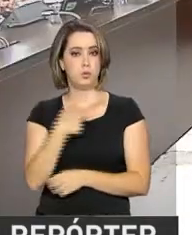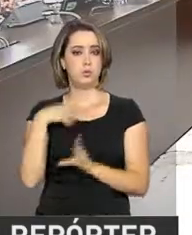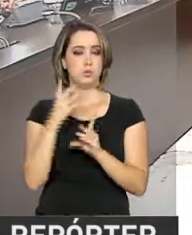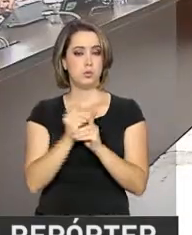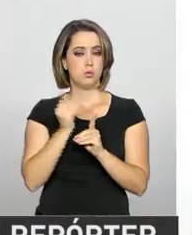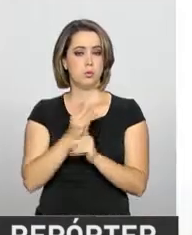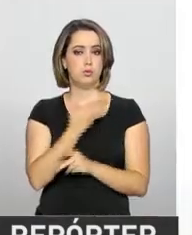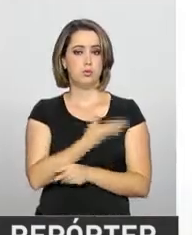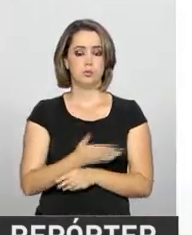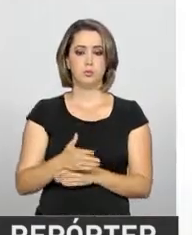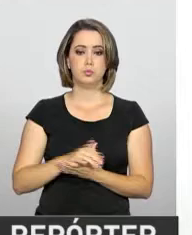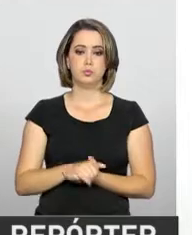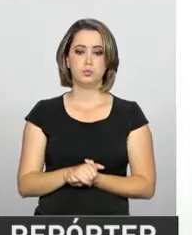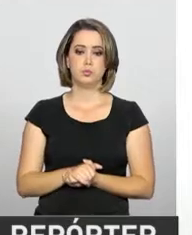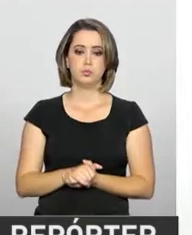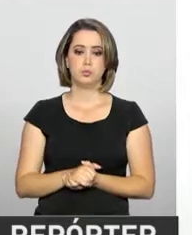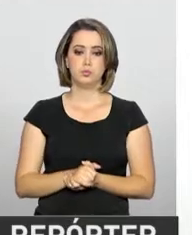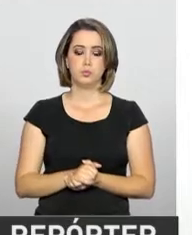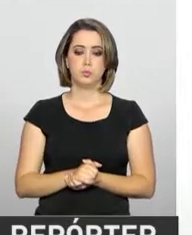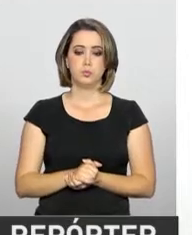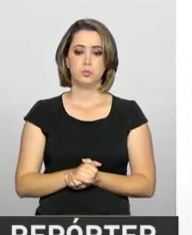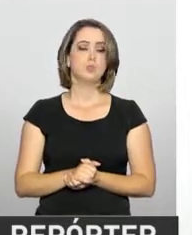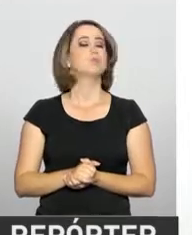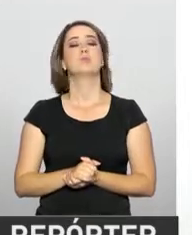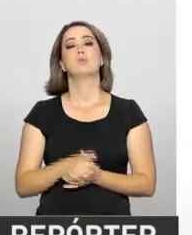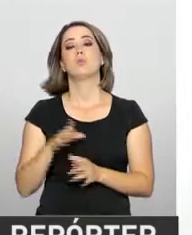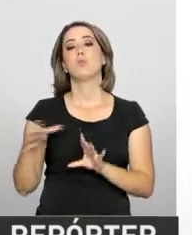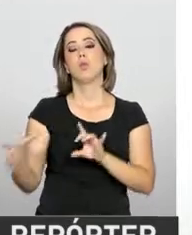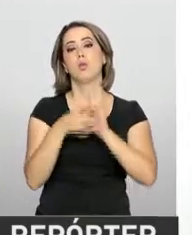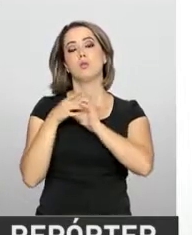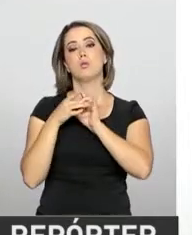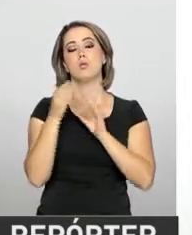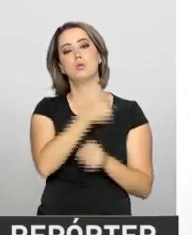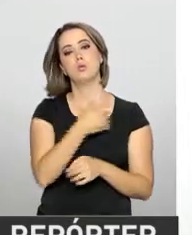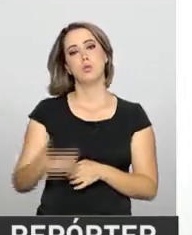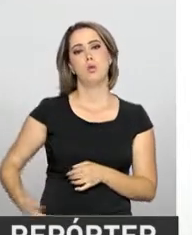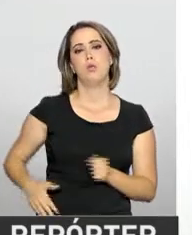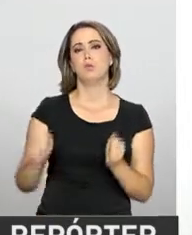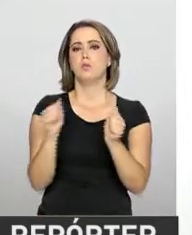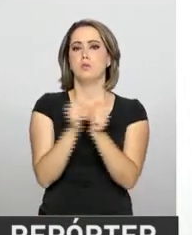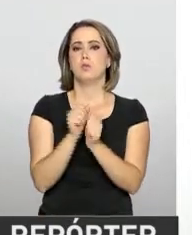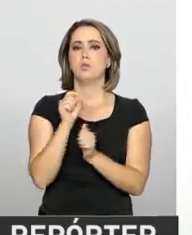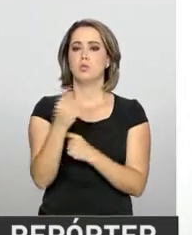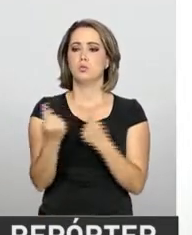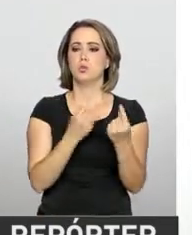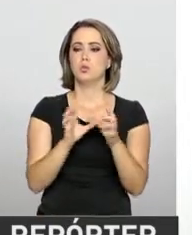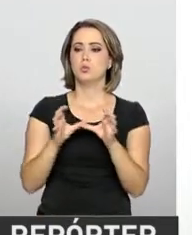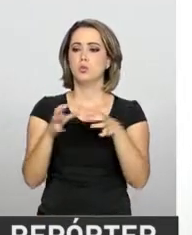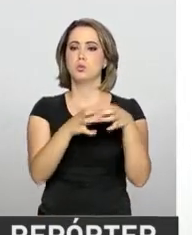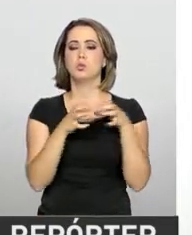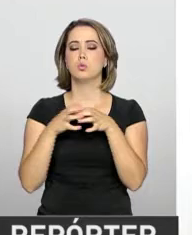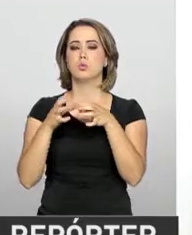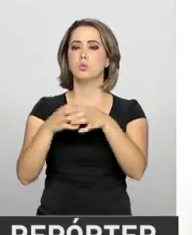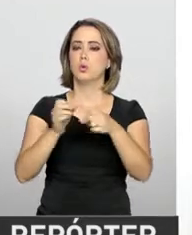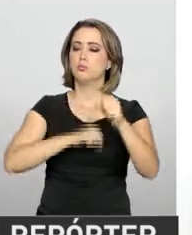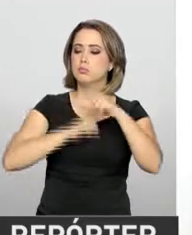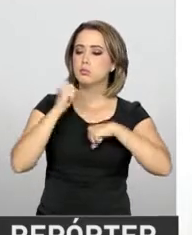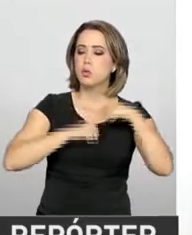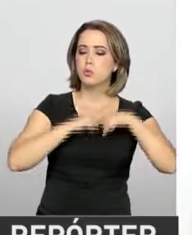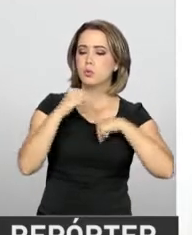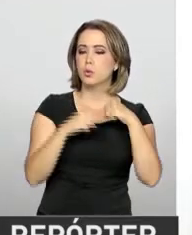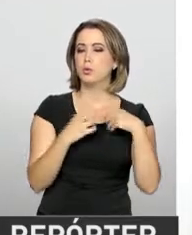encontros estabelece uma integração interação do governo com as classes produtoras